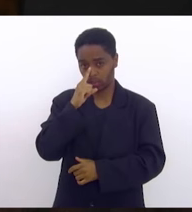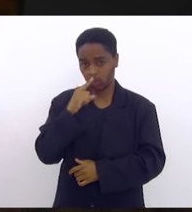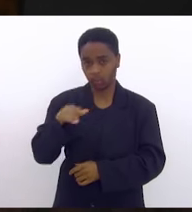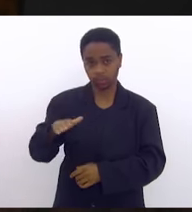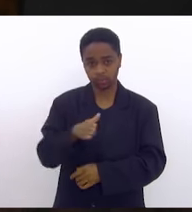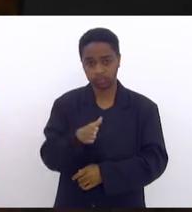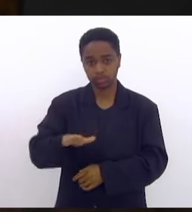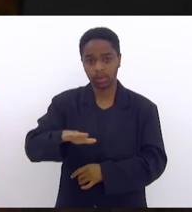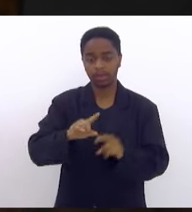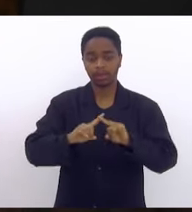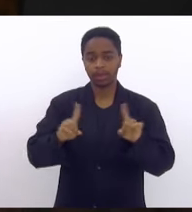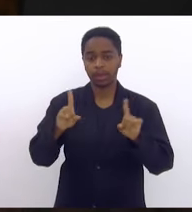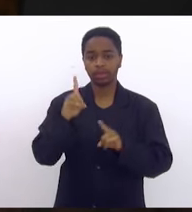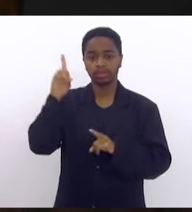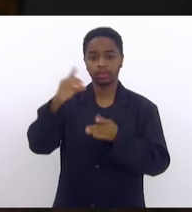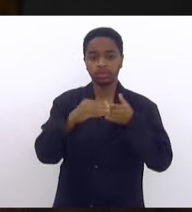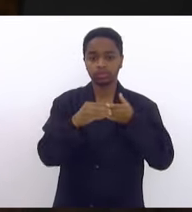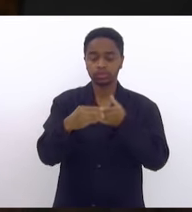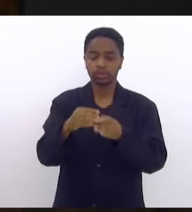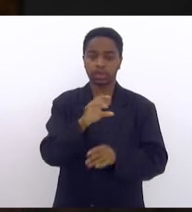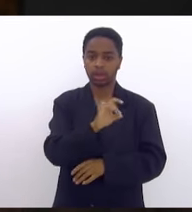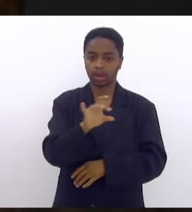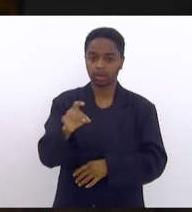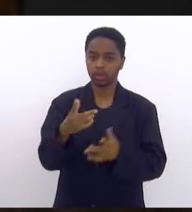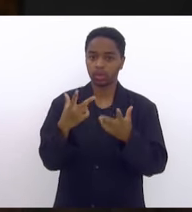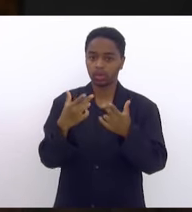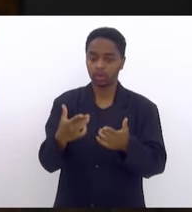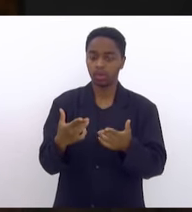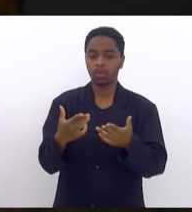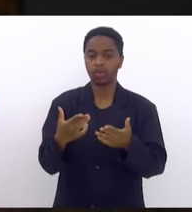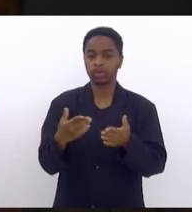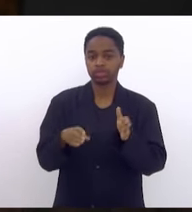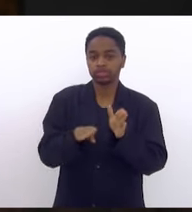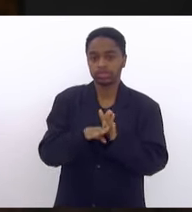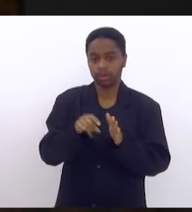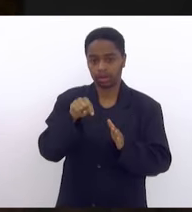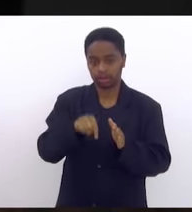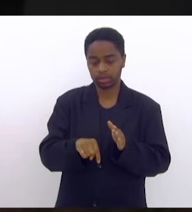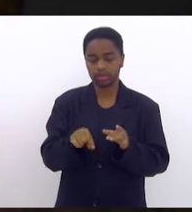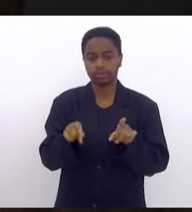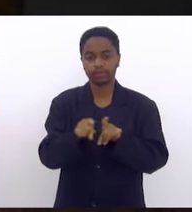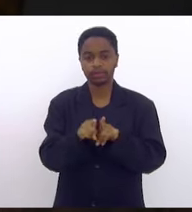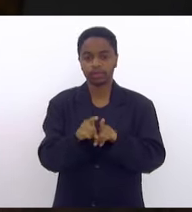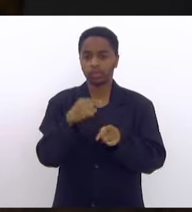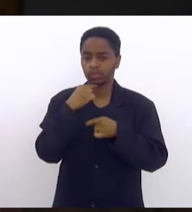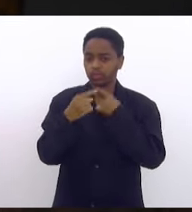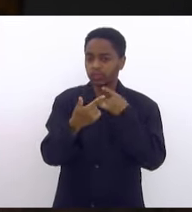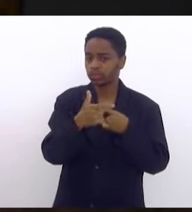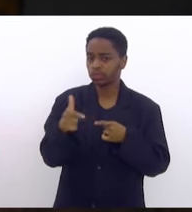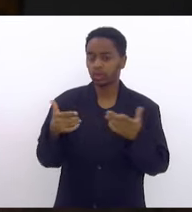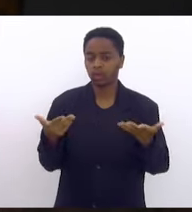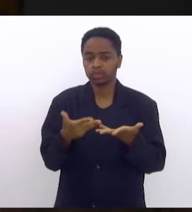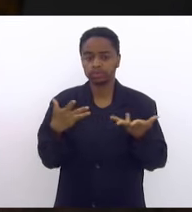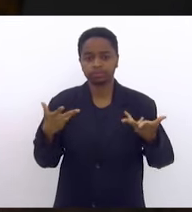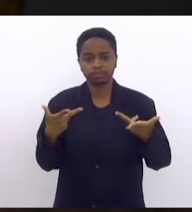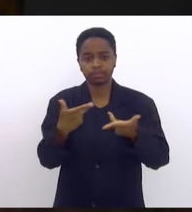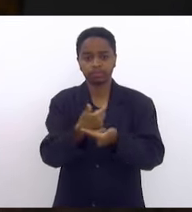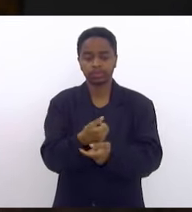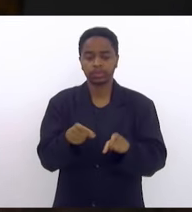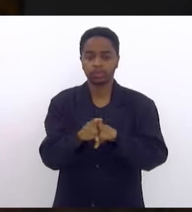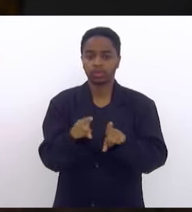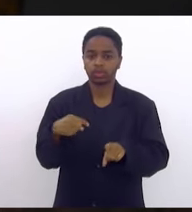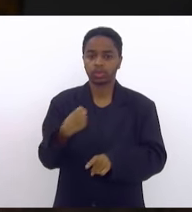Deus leve em todos nós, né, como trouxe. E eu não tenho dúvida que essa foi a noite maravilhosa que nós pudemos estar